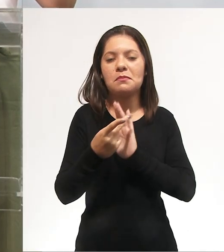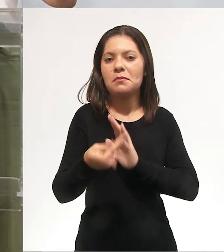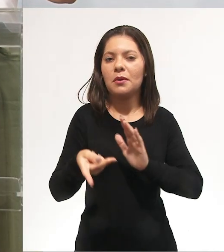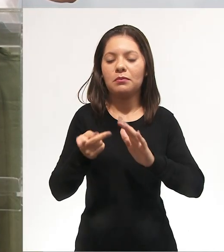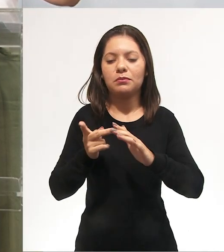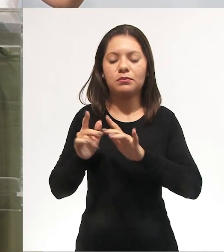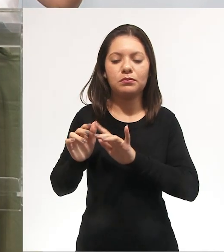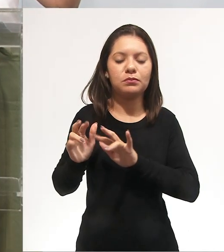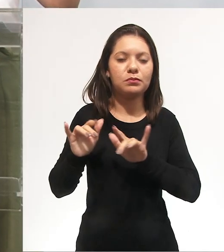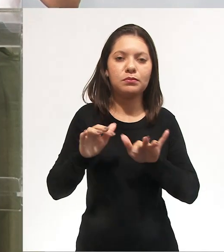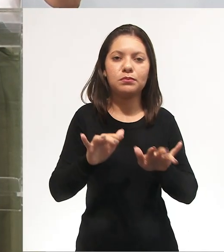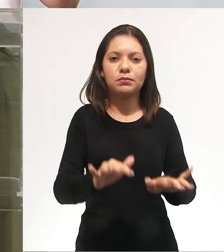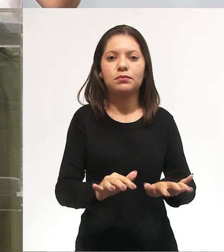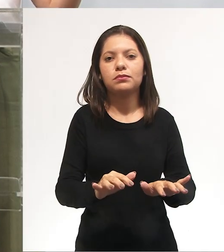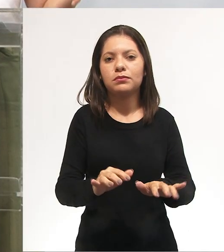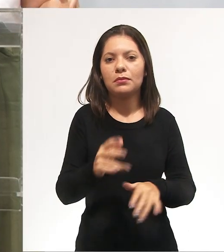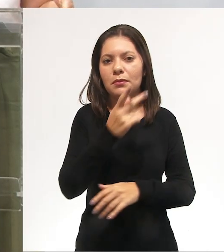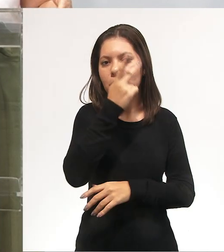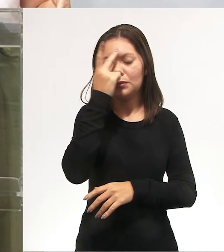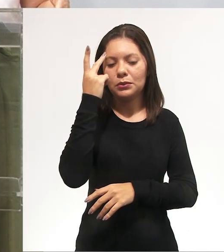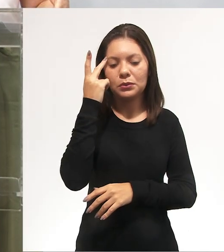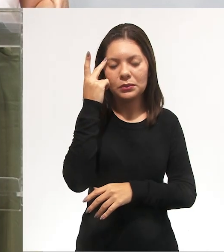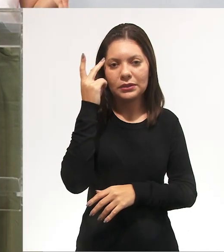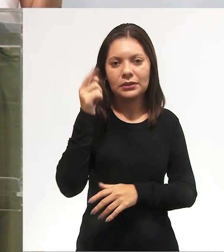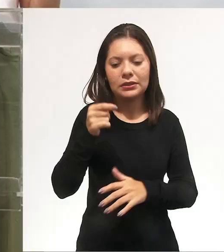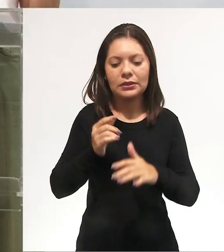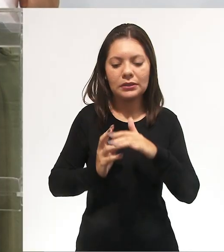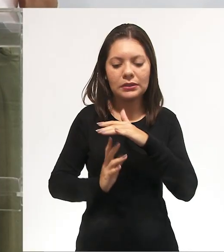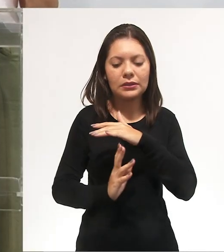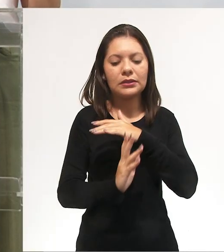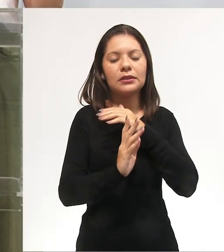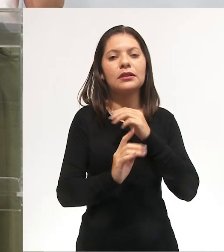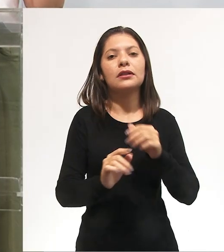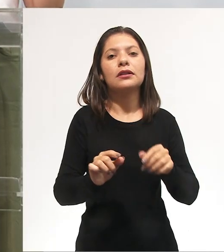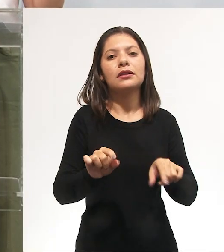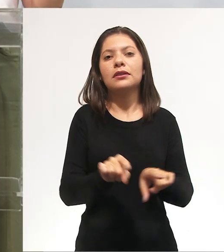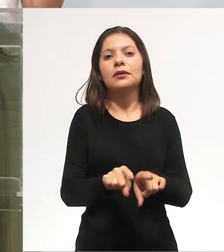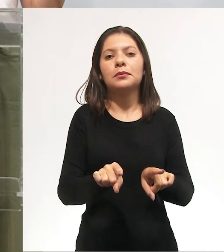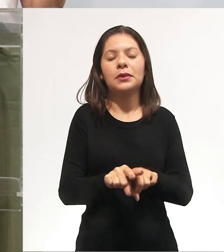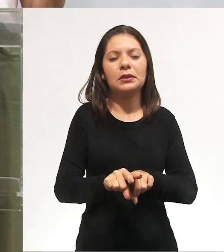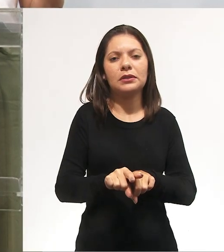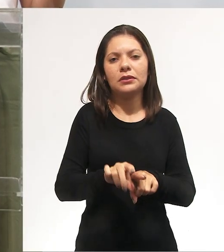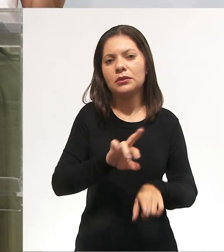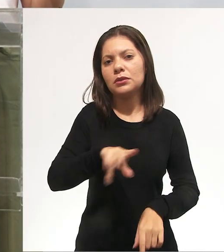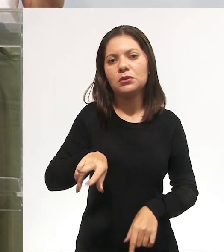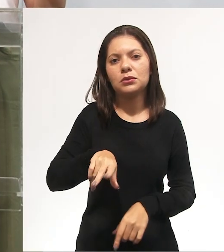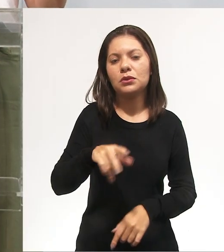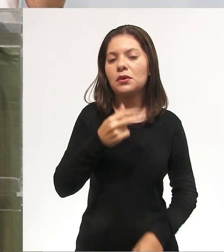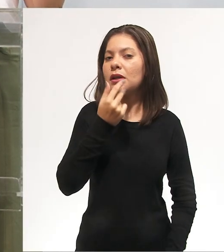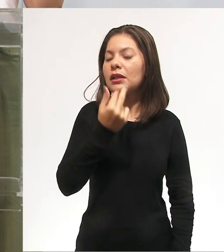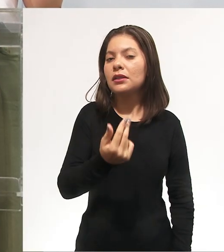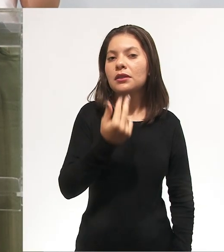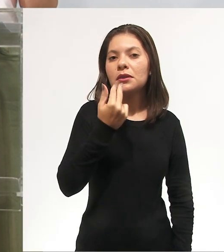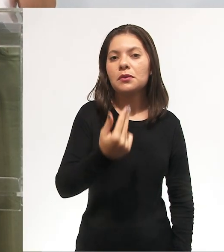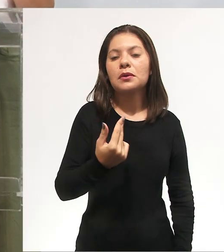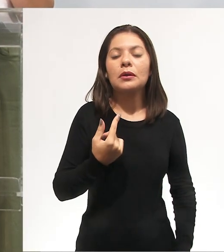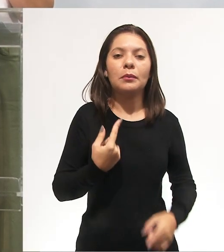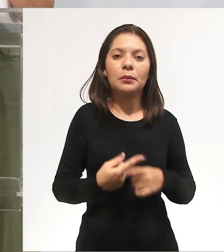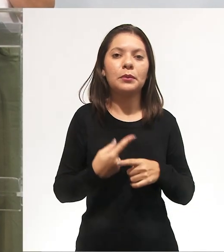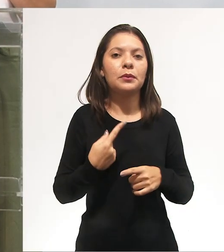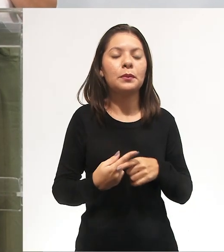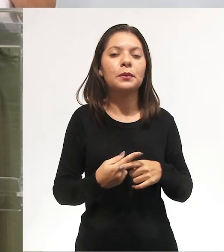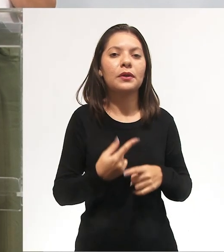de colonização do nosso estado, né? Assim também como não só a língua, e aliás a língua ela está